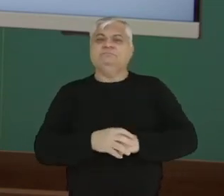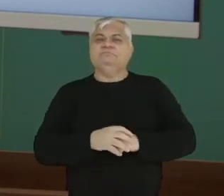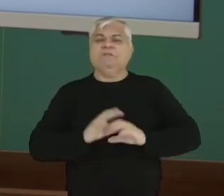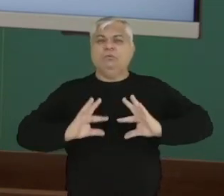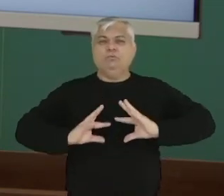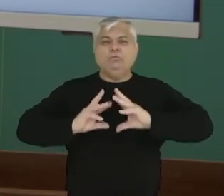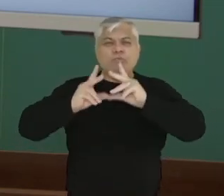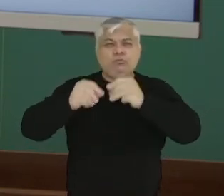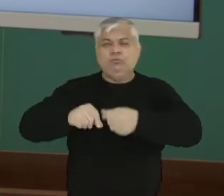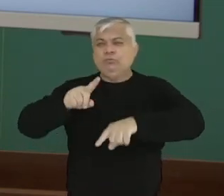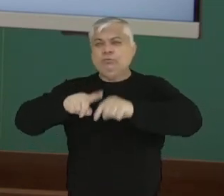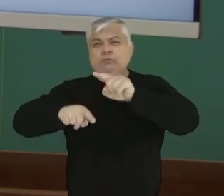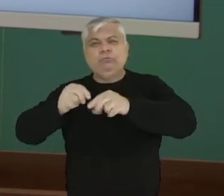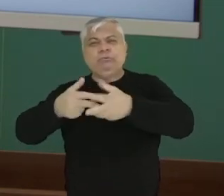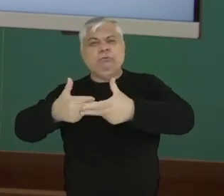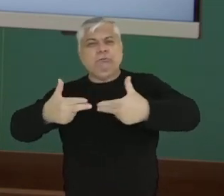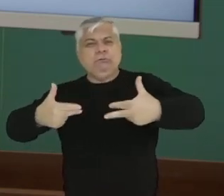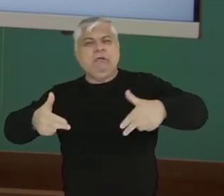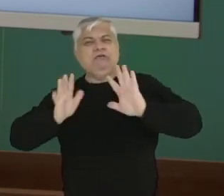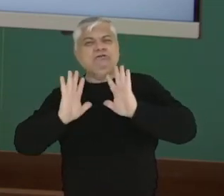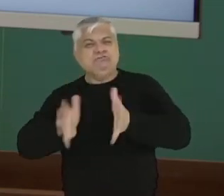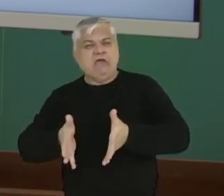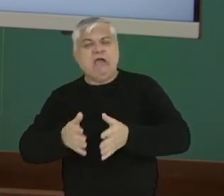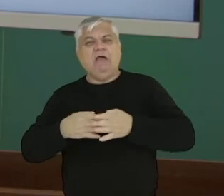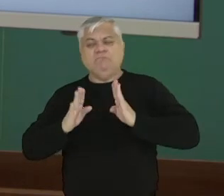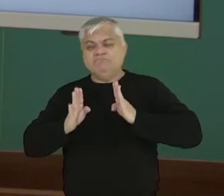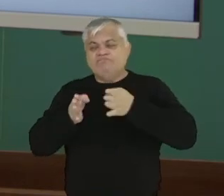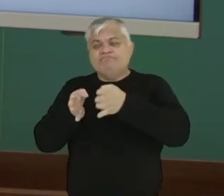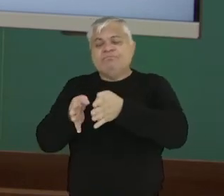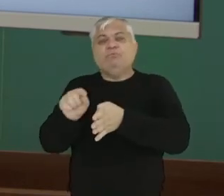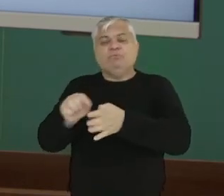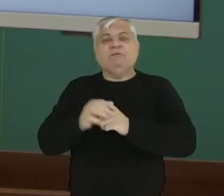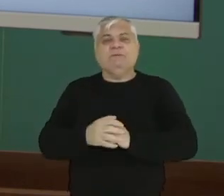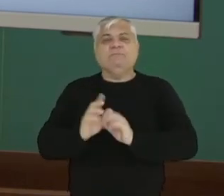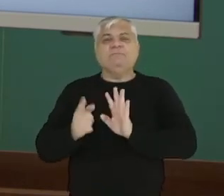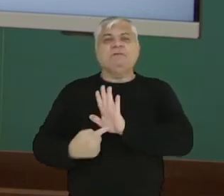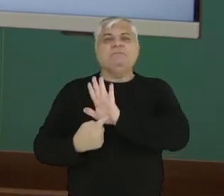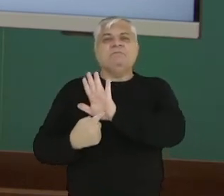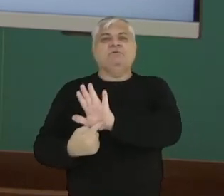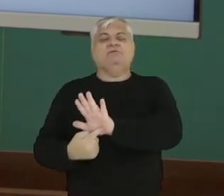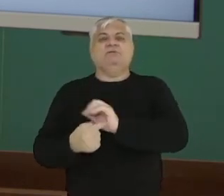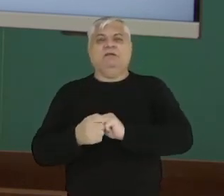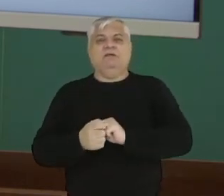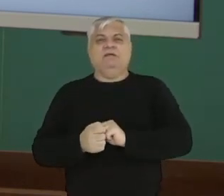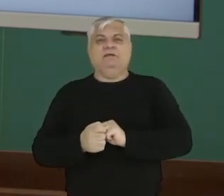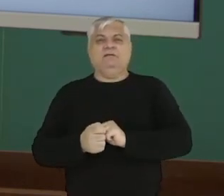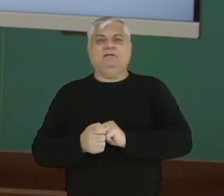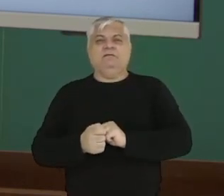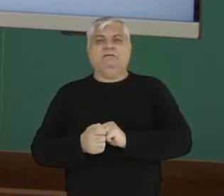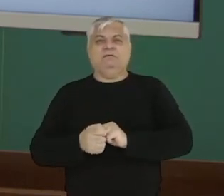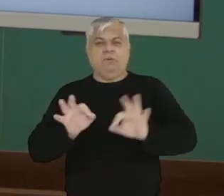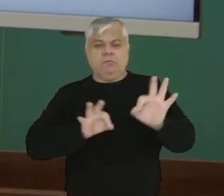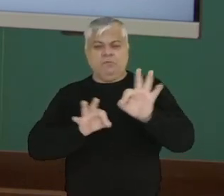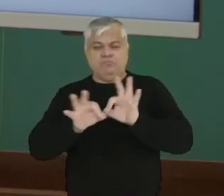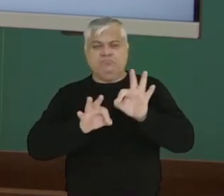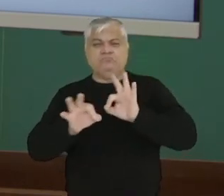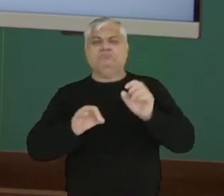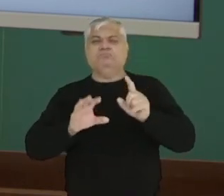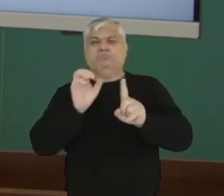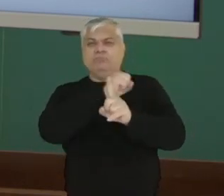os instrumentos tradicionalmente destinados à preservação da ordem pública, então